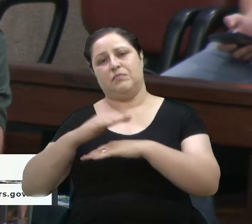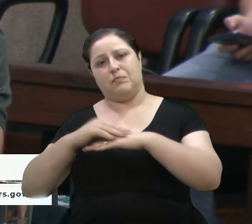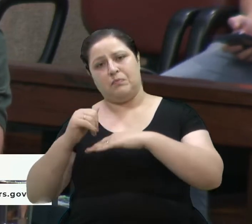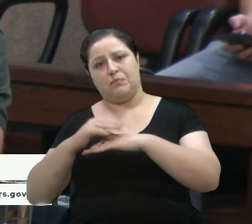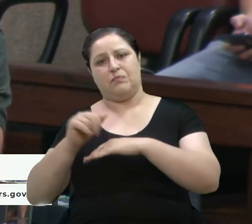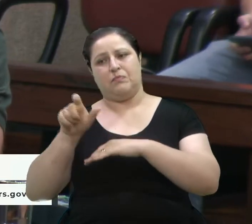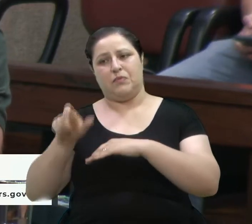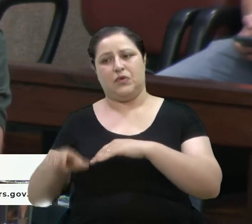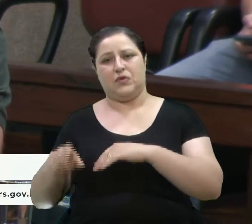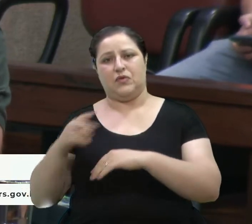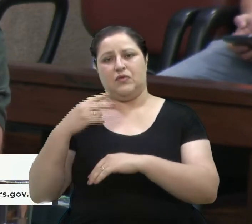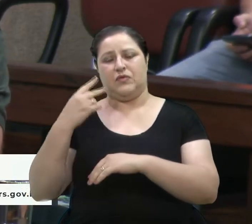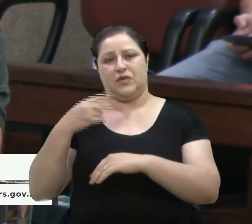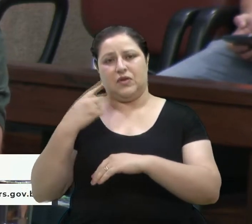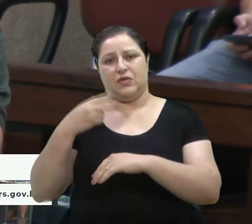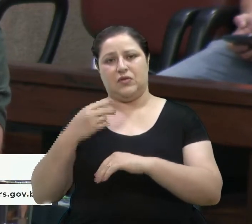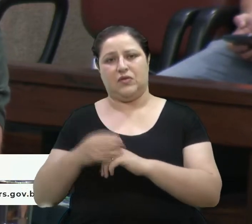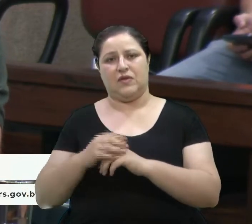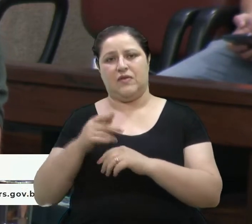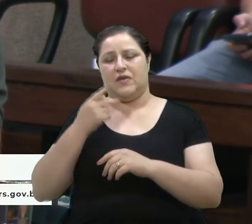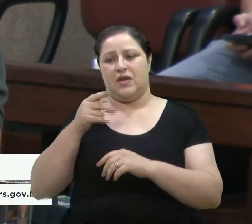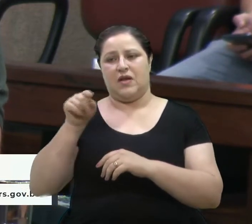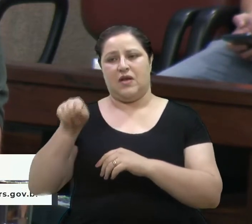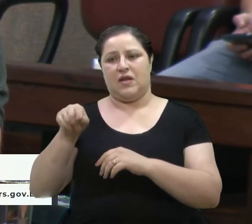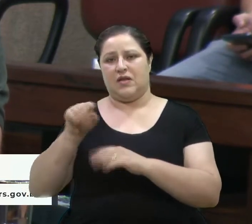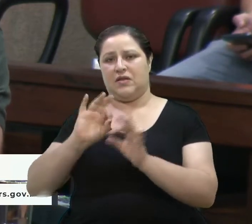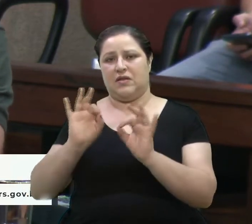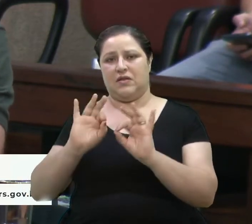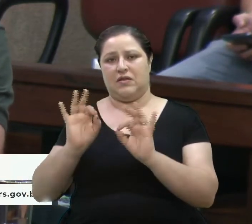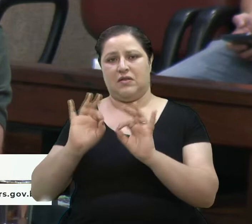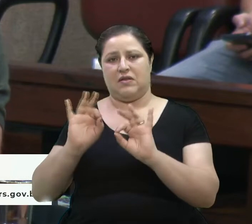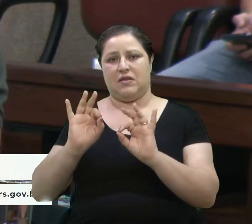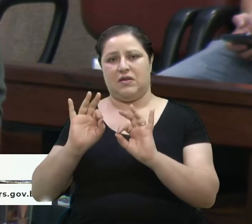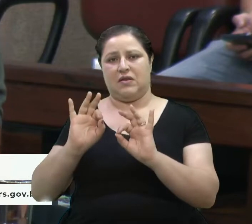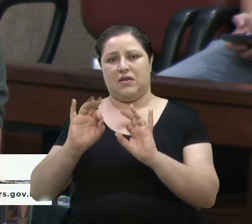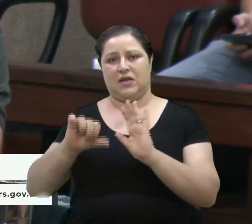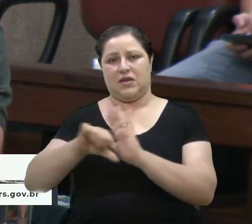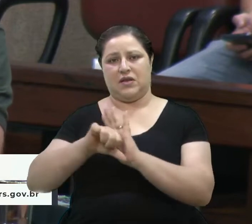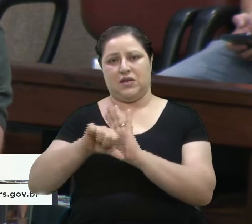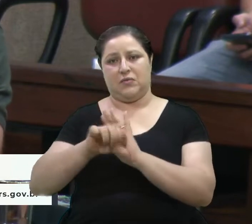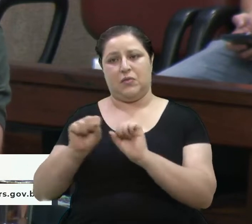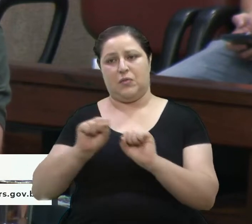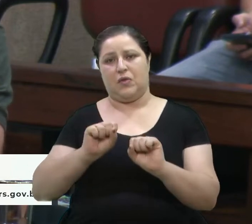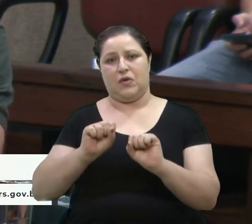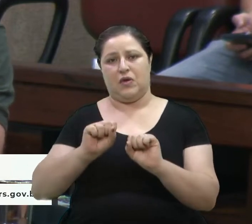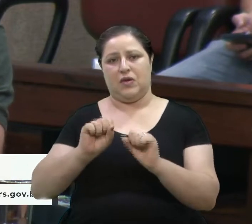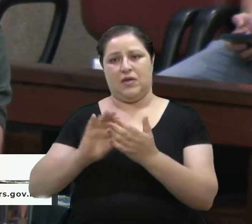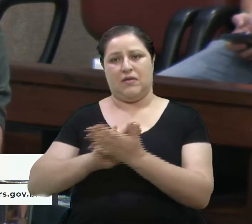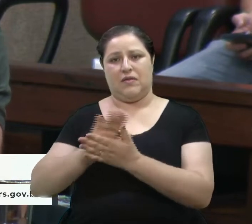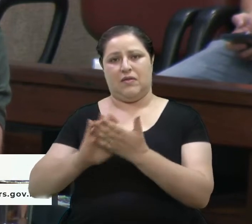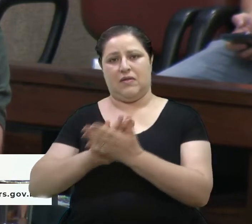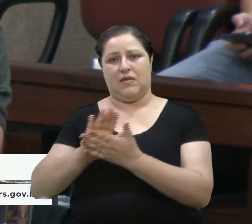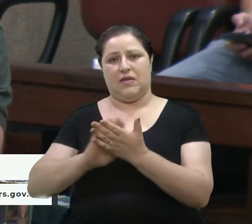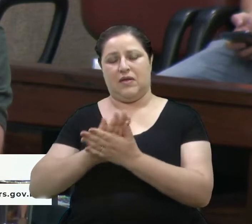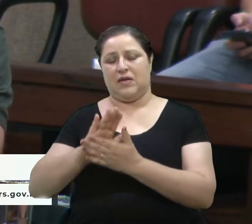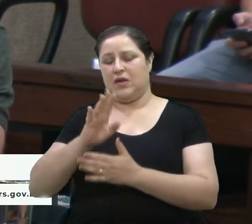inocentar. Então, conforme a gente vai acrescentando esse tipo de coisa e não tomando atos sérios contra isso, a coisa,